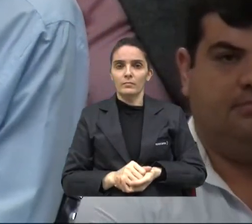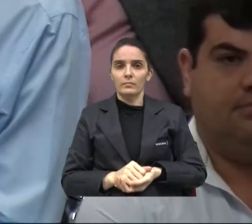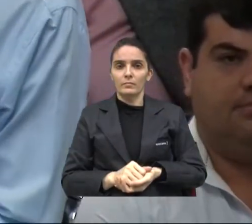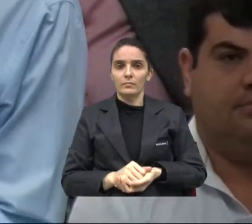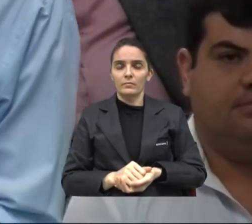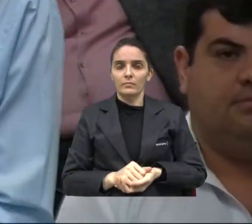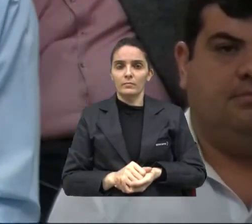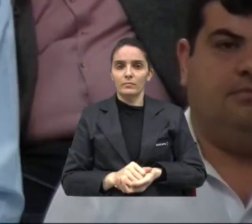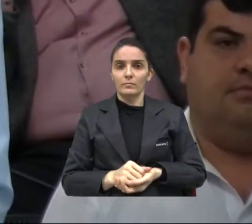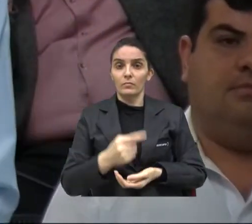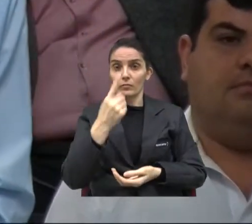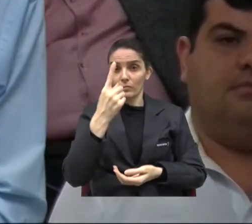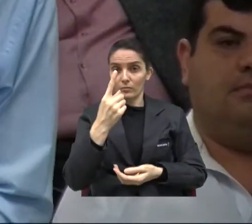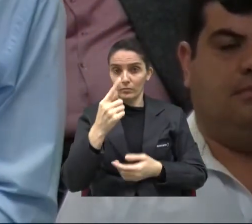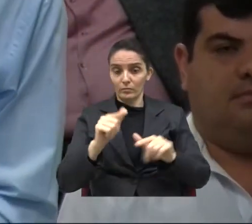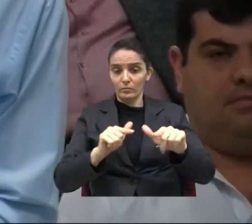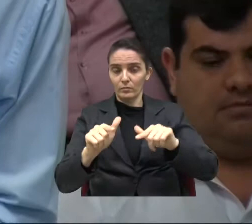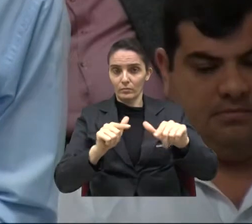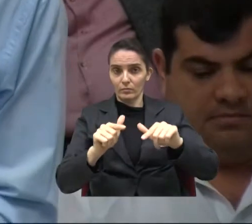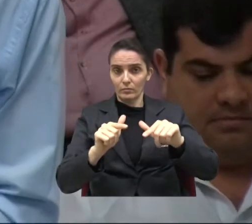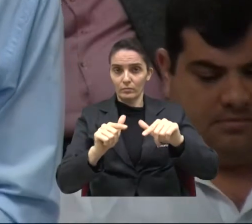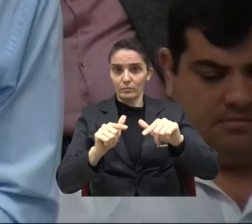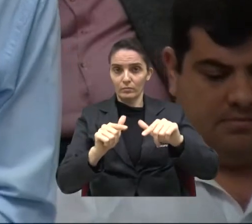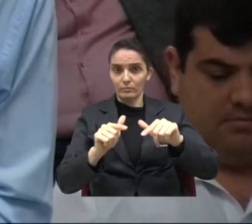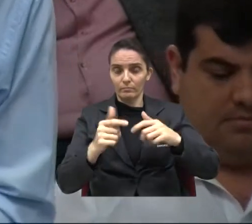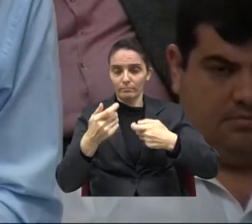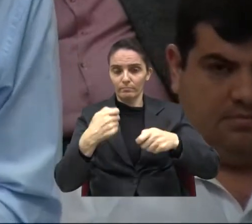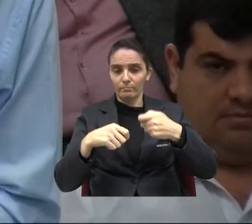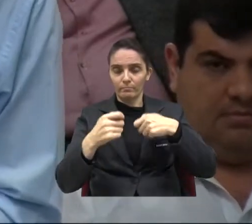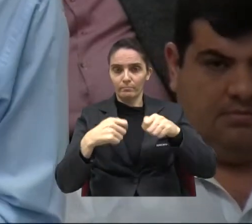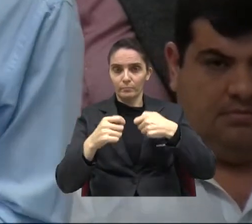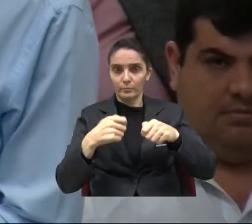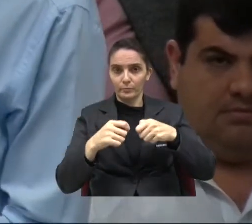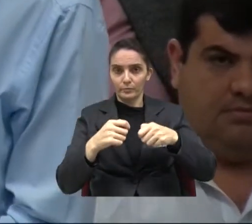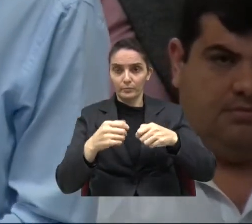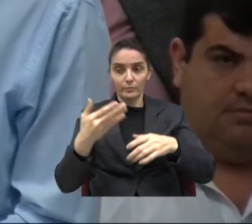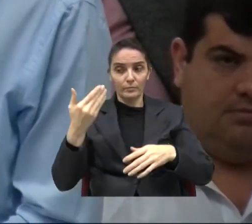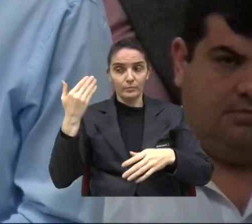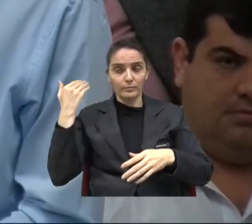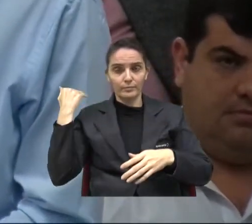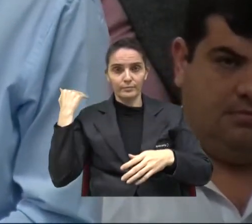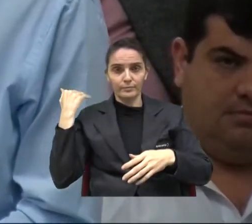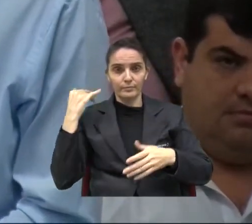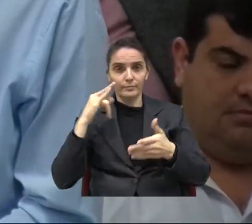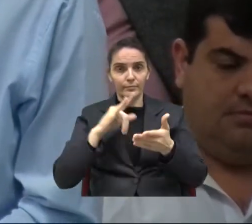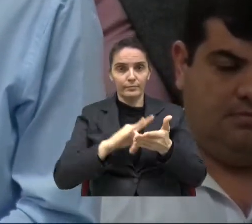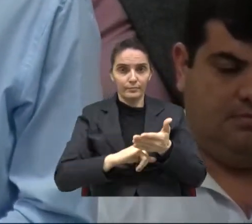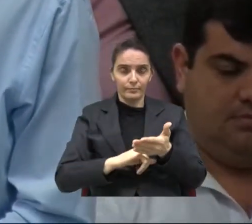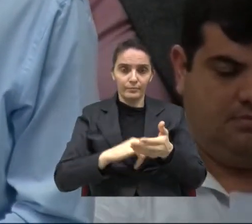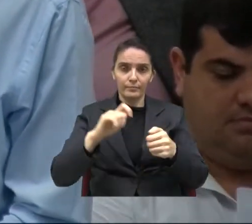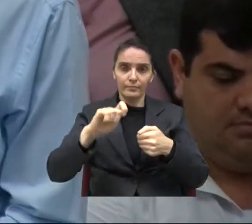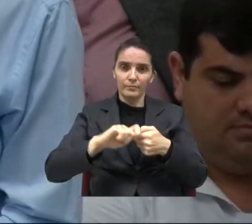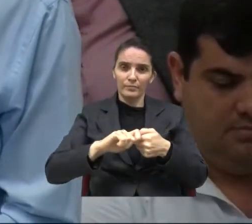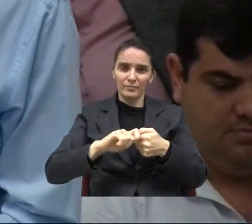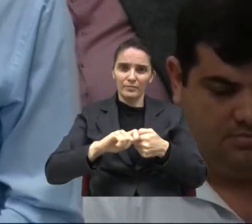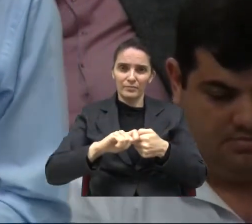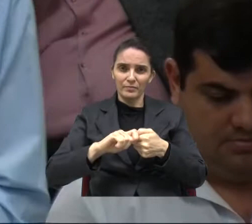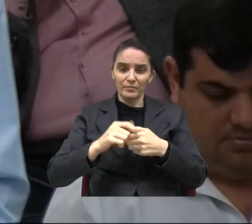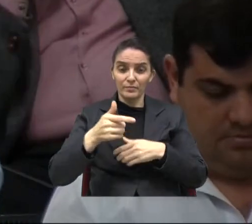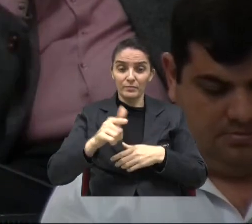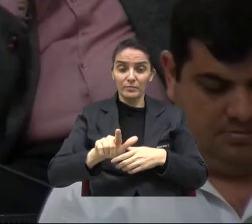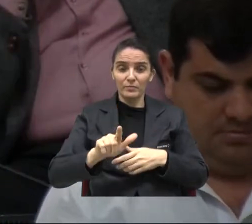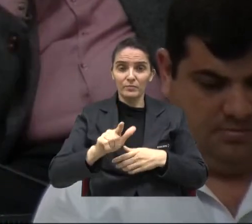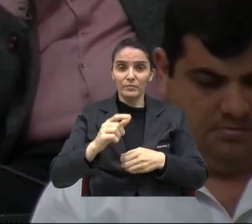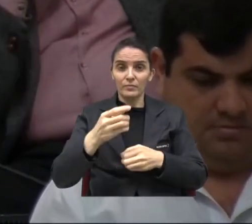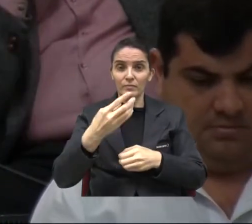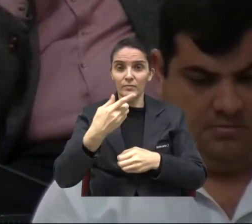serviço feito pela uma administração que passou aí, que renovou o contrato para 2040. Inclusive